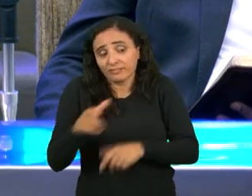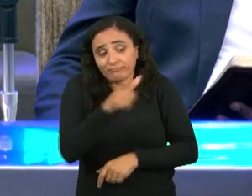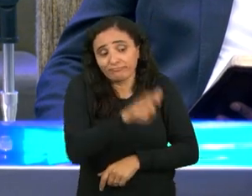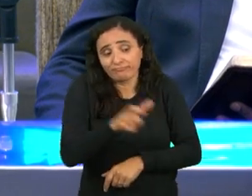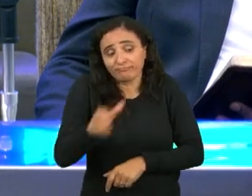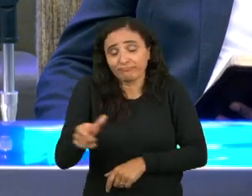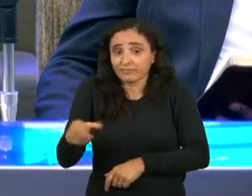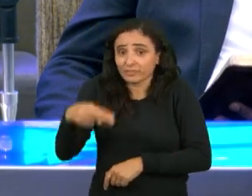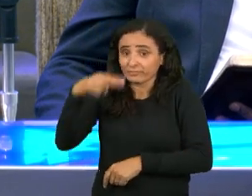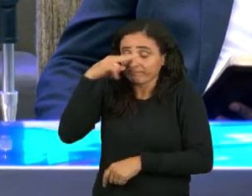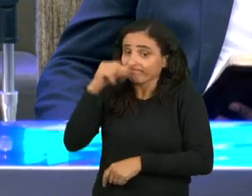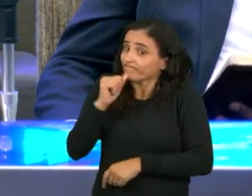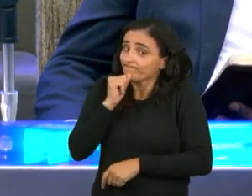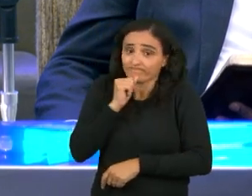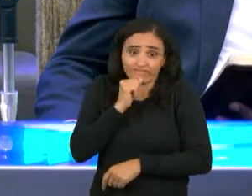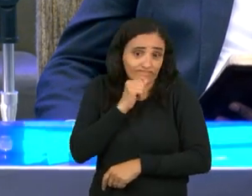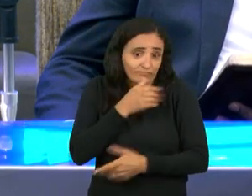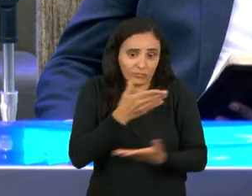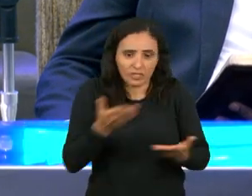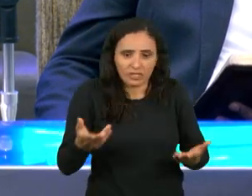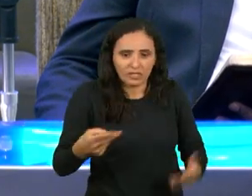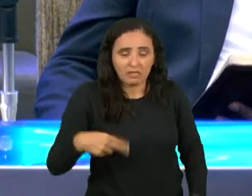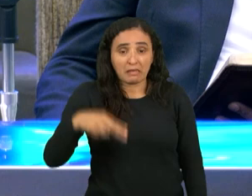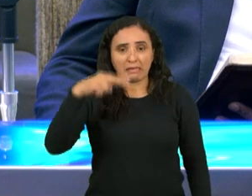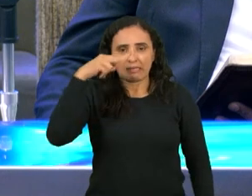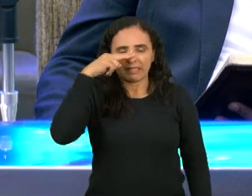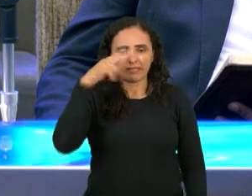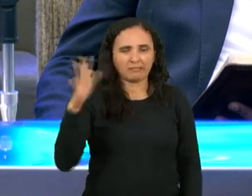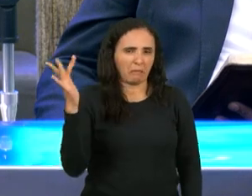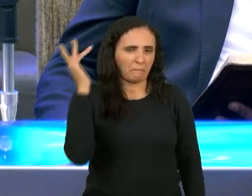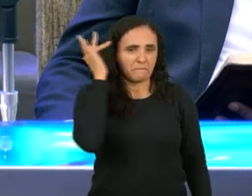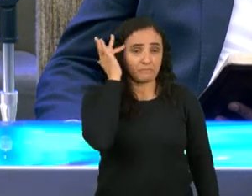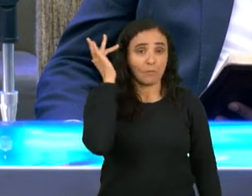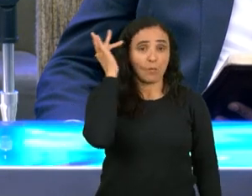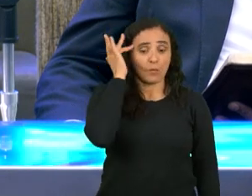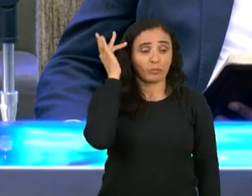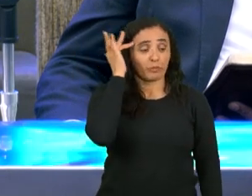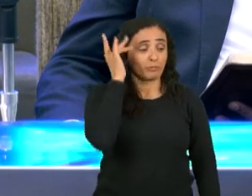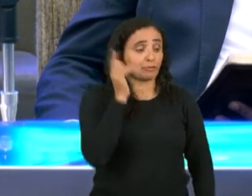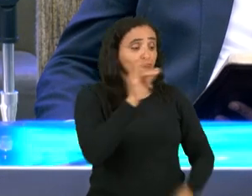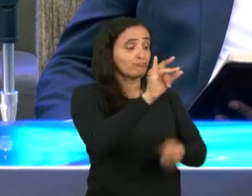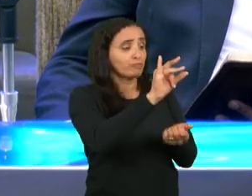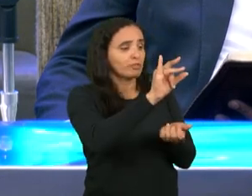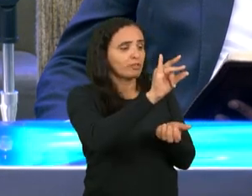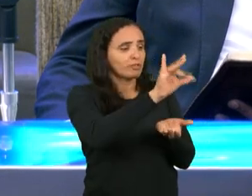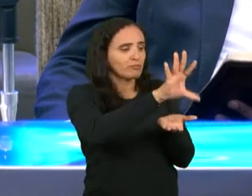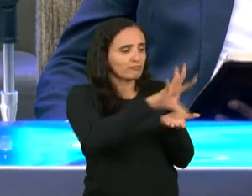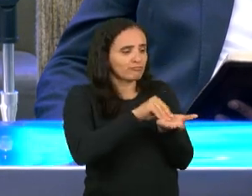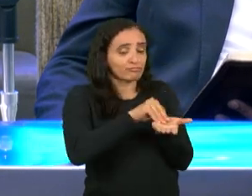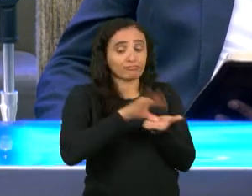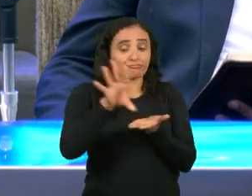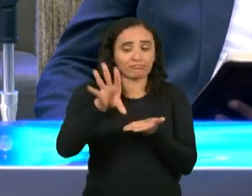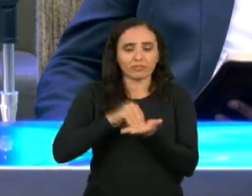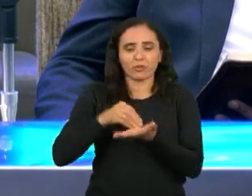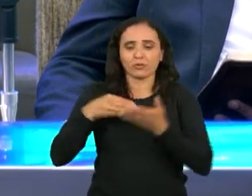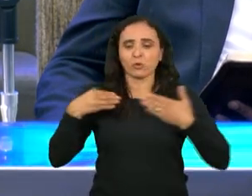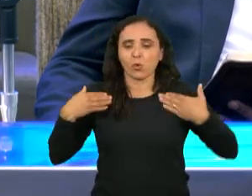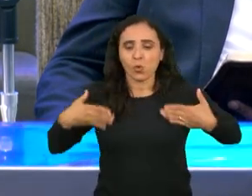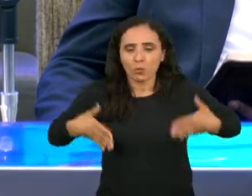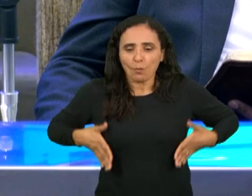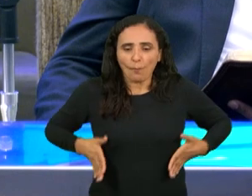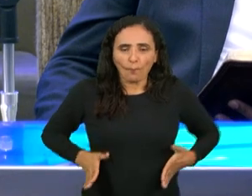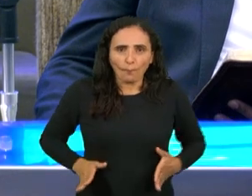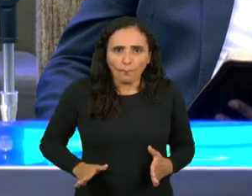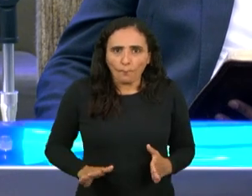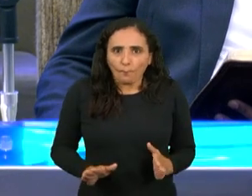diferente não tem essa de crente moderninho parecido com o mundo que veste se de forma